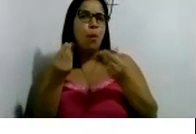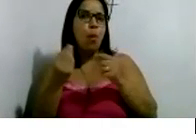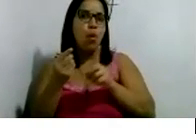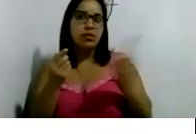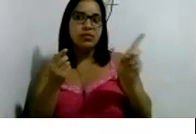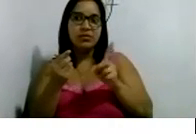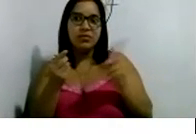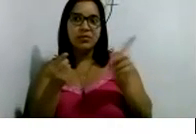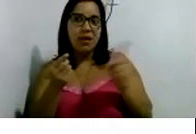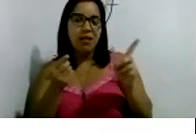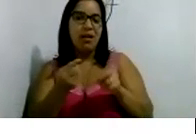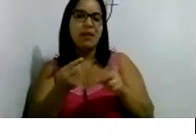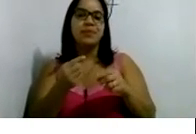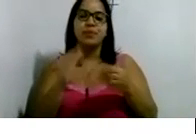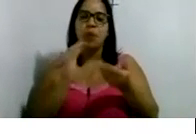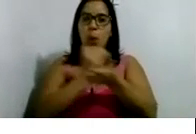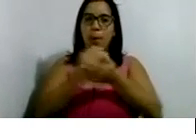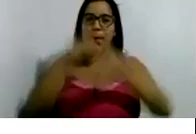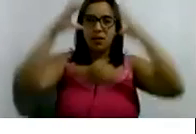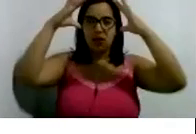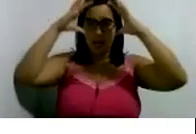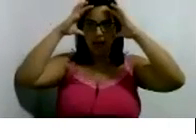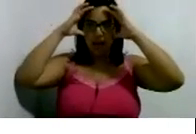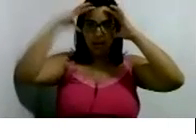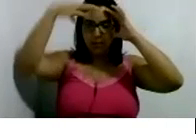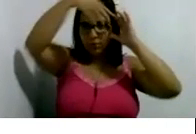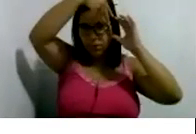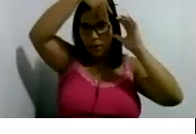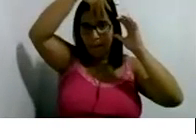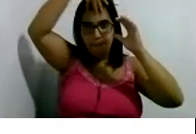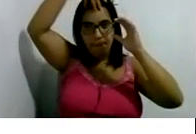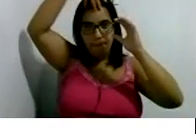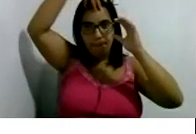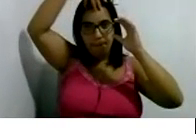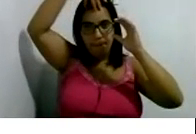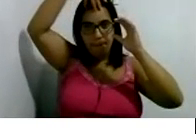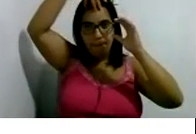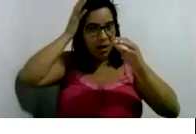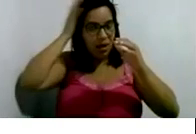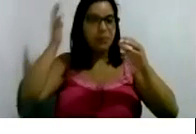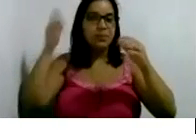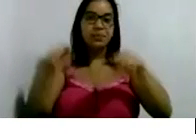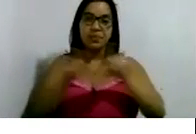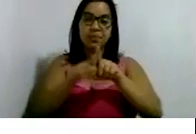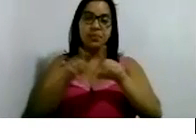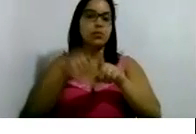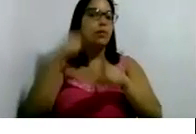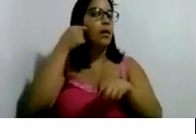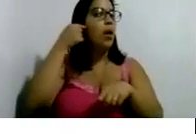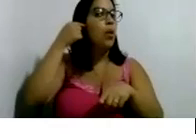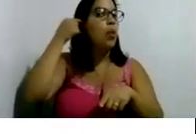já começa a ter o plexo vascular do couro cabeludo. A gente já tem